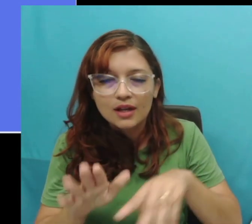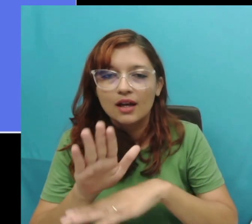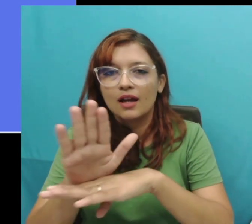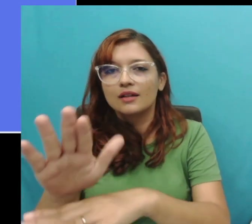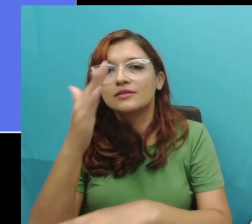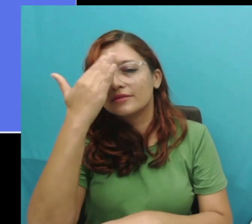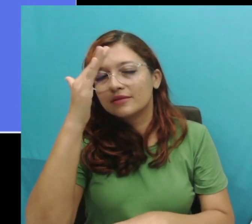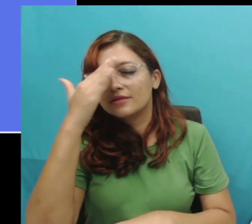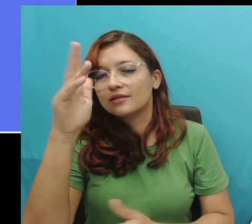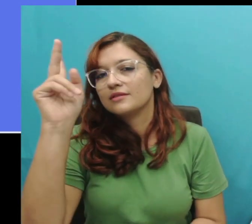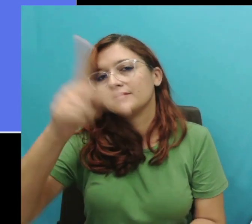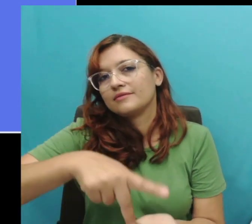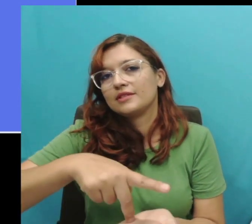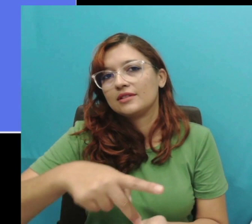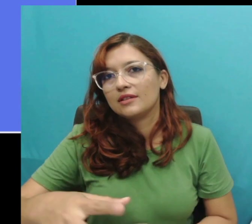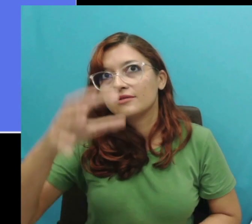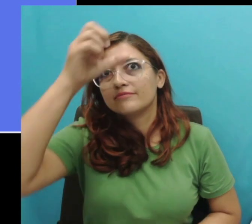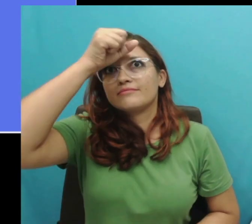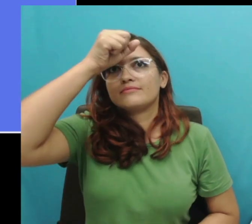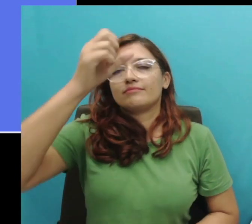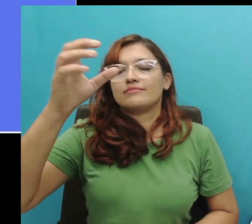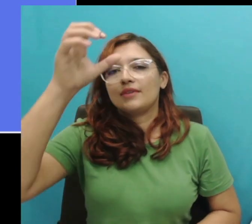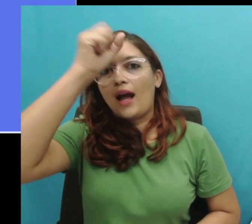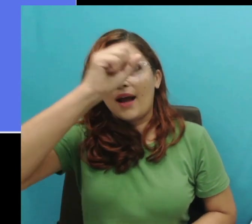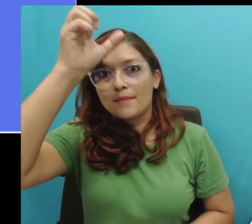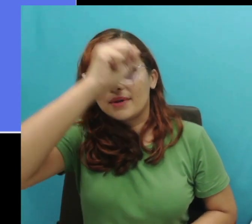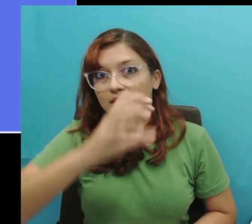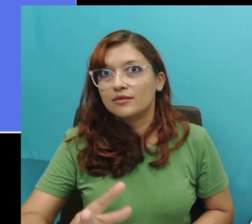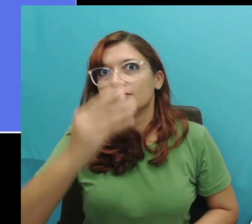os fenômenos faz com que eles aprendam